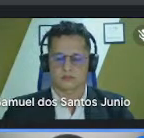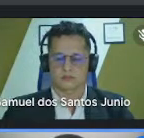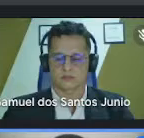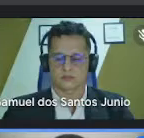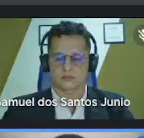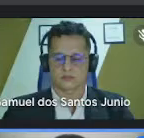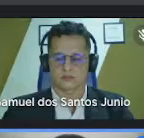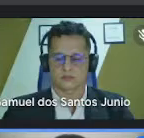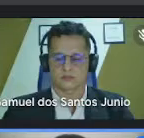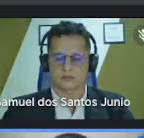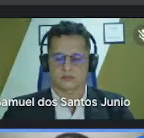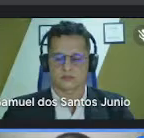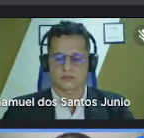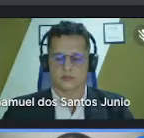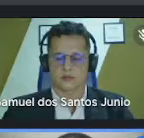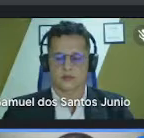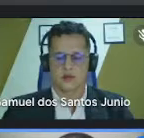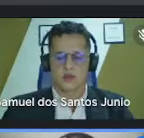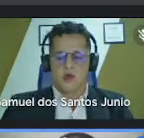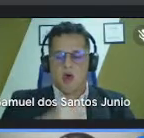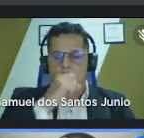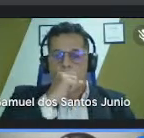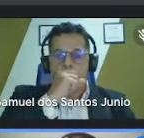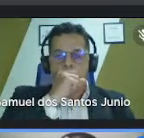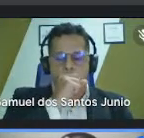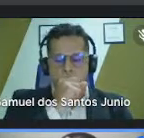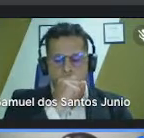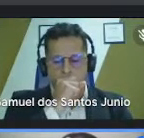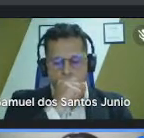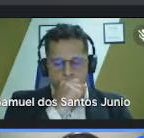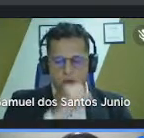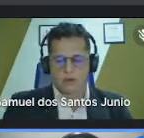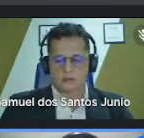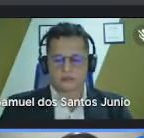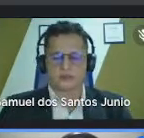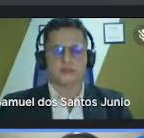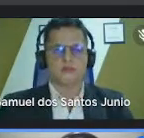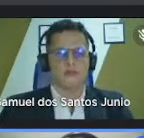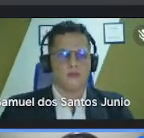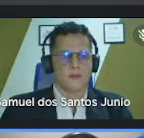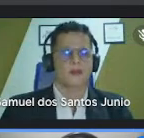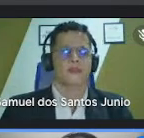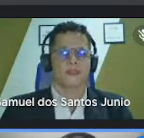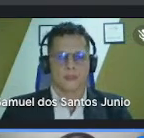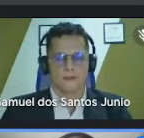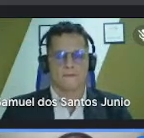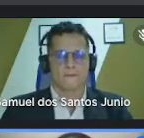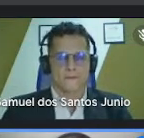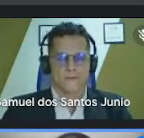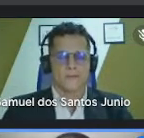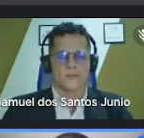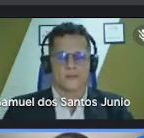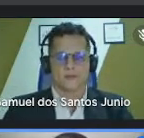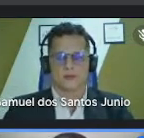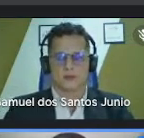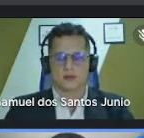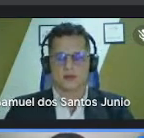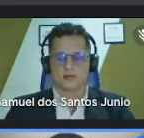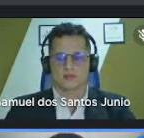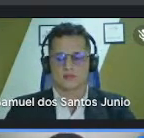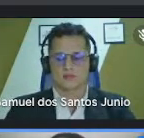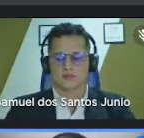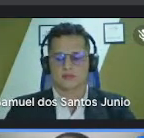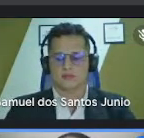ser submetido ao CEP antes de ser iniciada a pesquisa. Tá? Não pode começar a